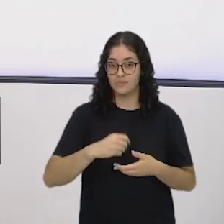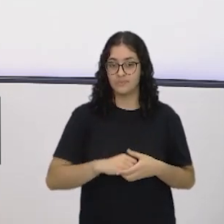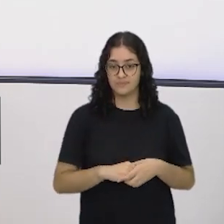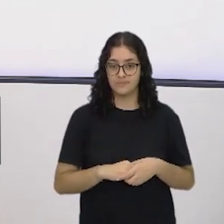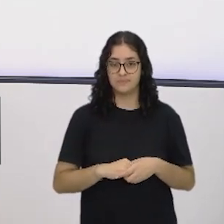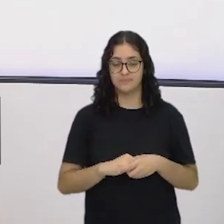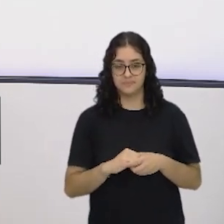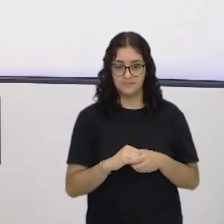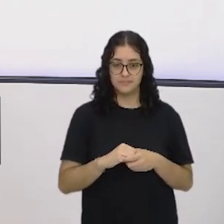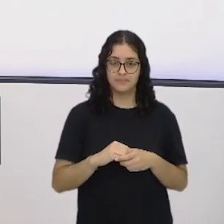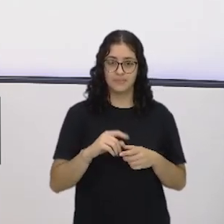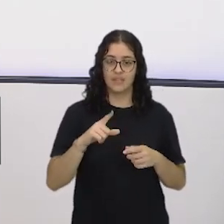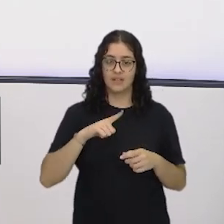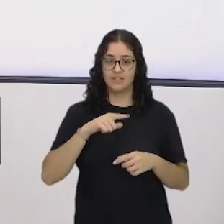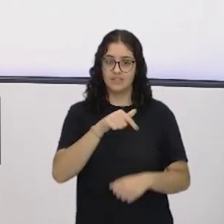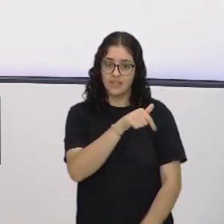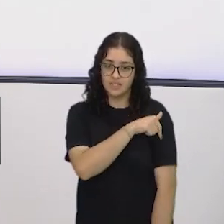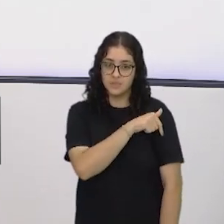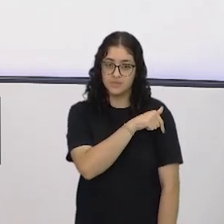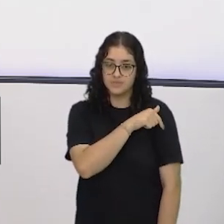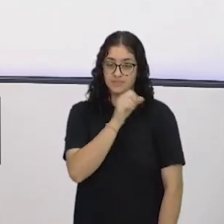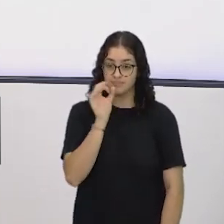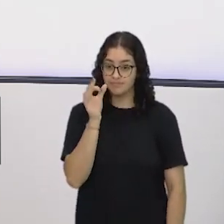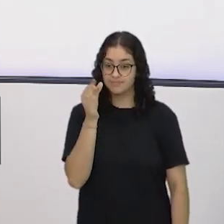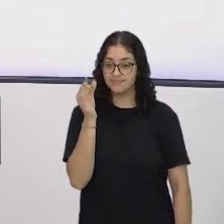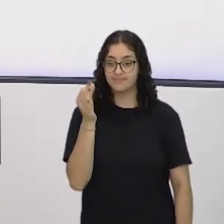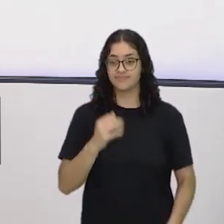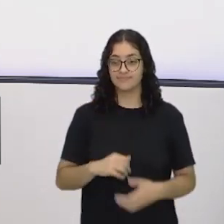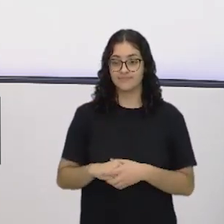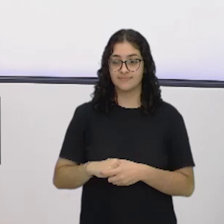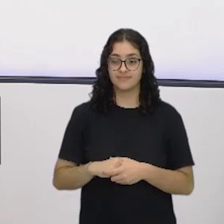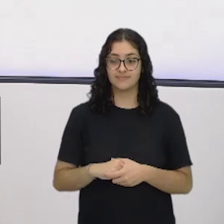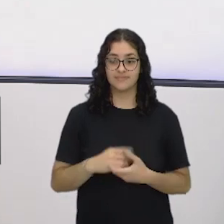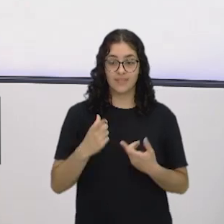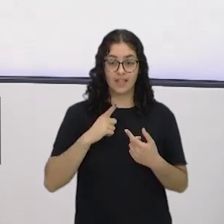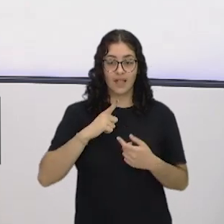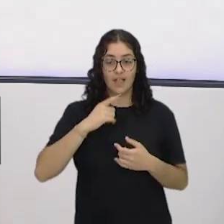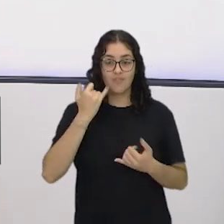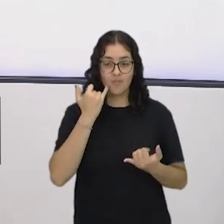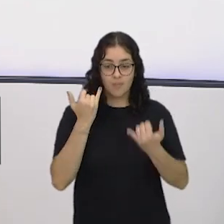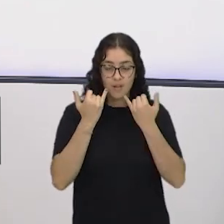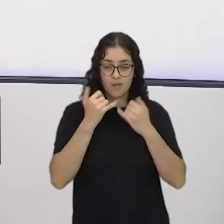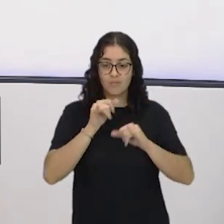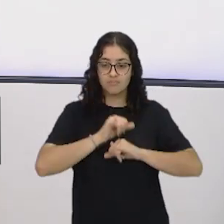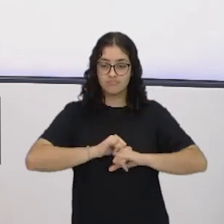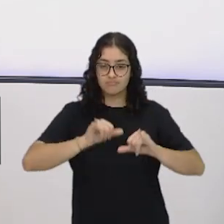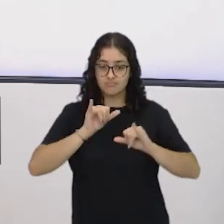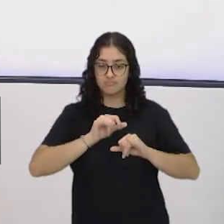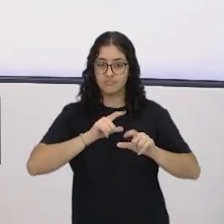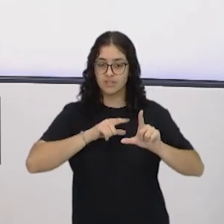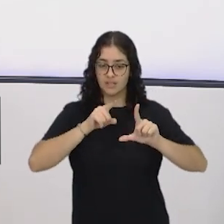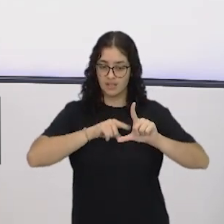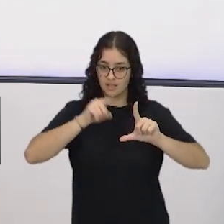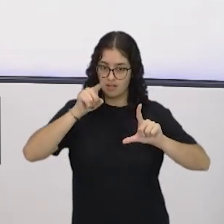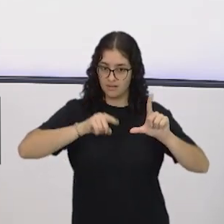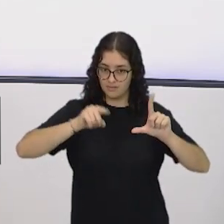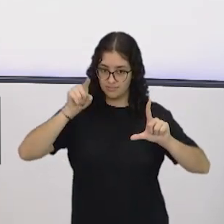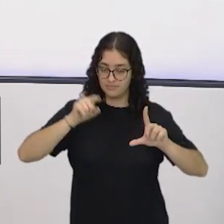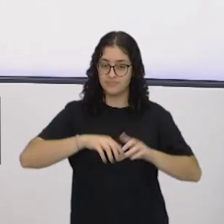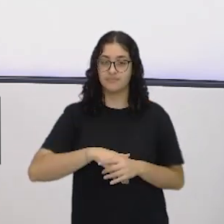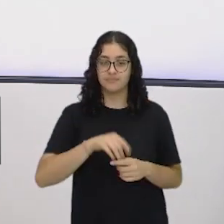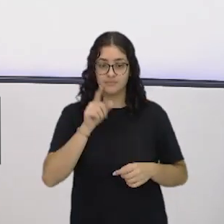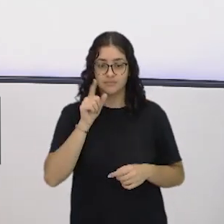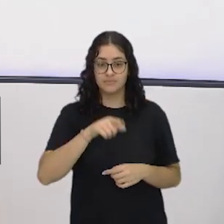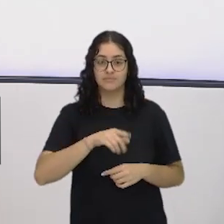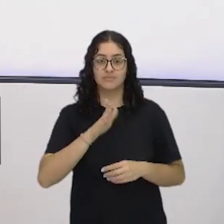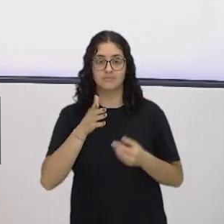aula para o 7º ano. Isso. E ele era uma notícia que trazia aí alguns gráficos e foi exatamente